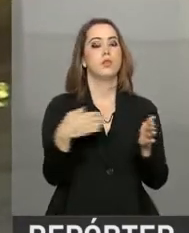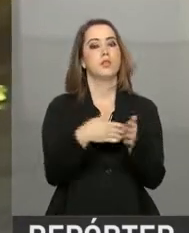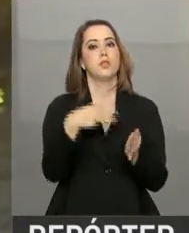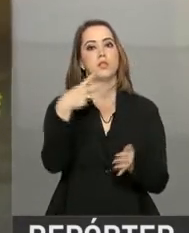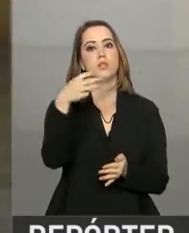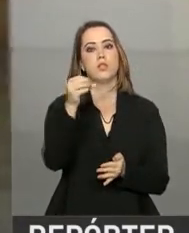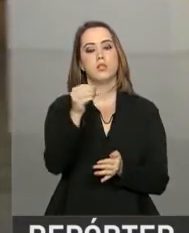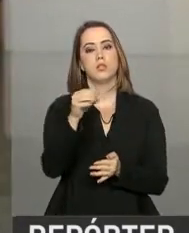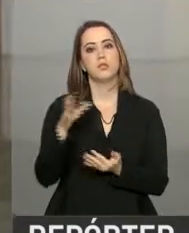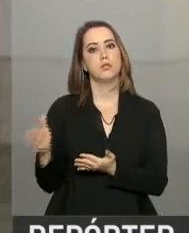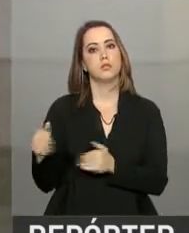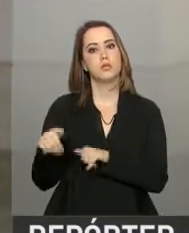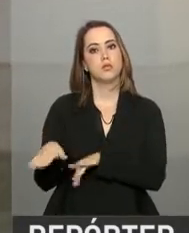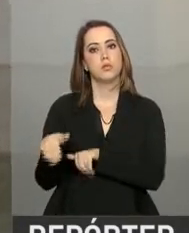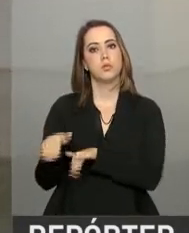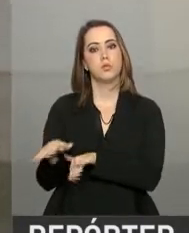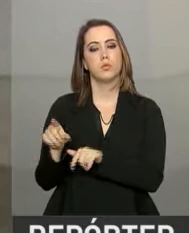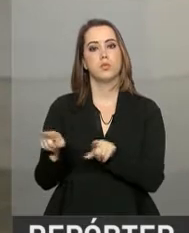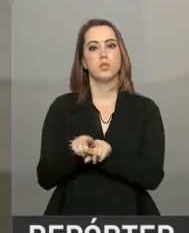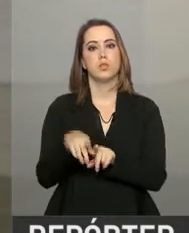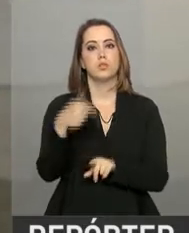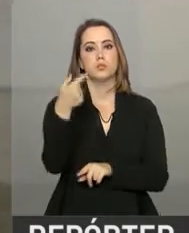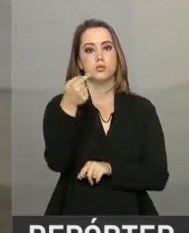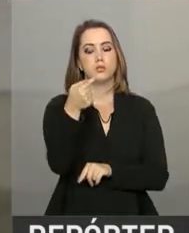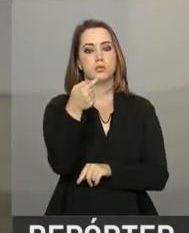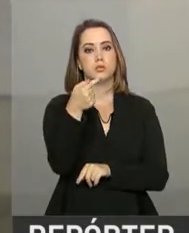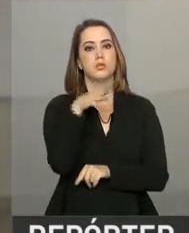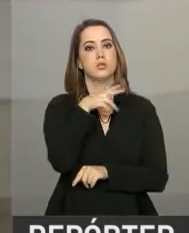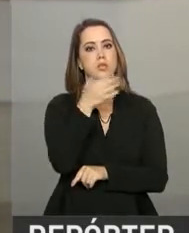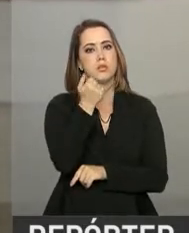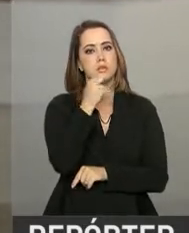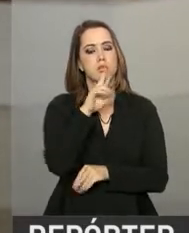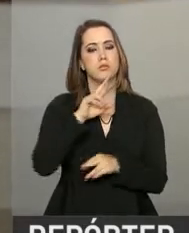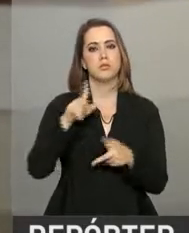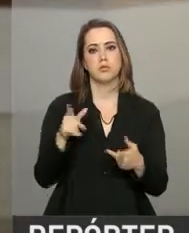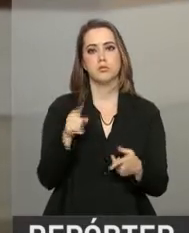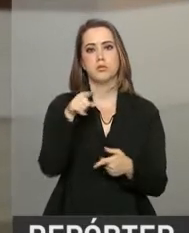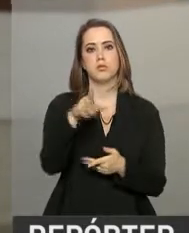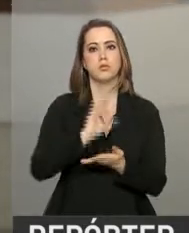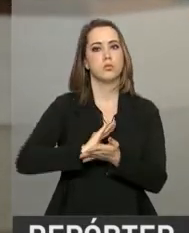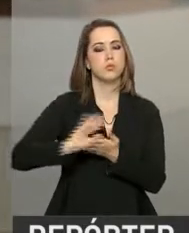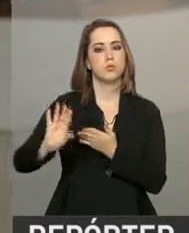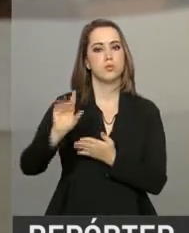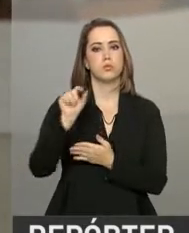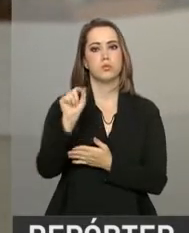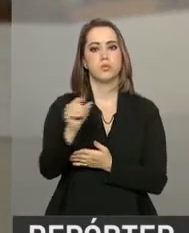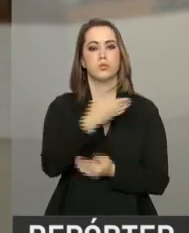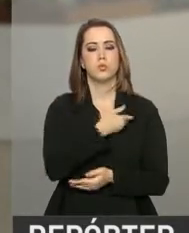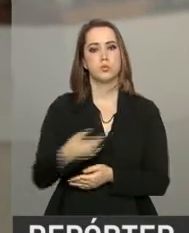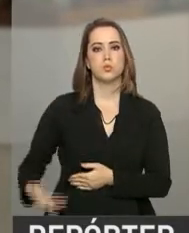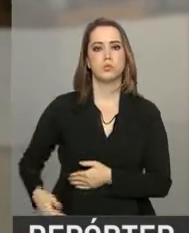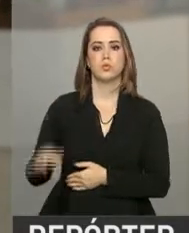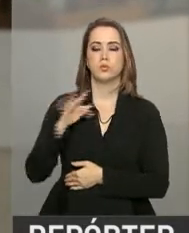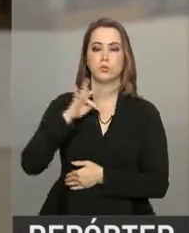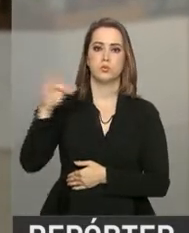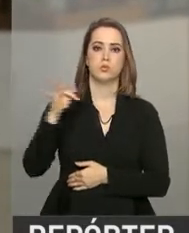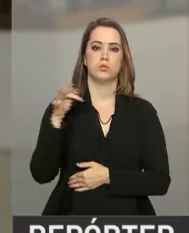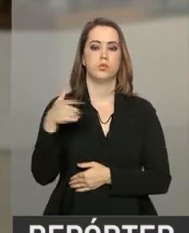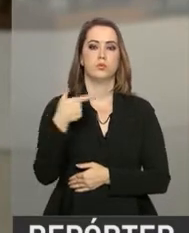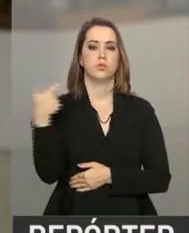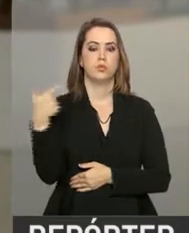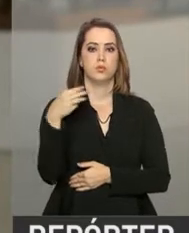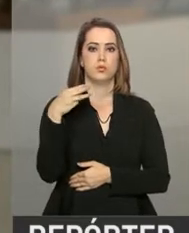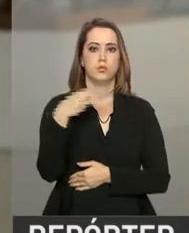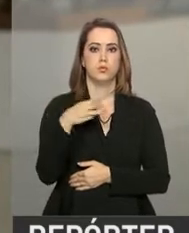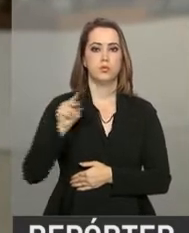setembro são ao todo sete produtos que vão ser comprados no investimento previsto do governo federal é de pelo menos 23